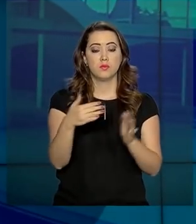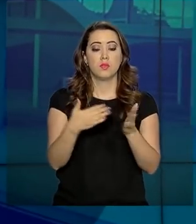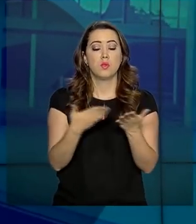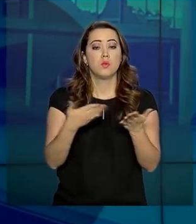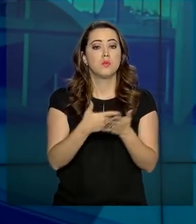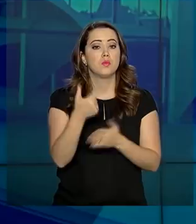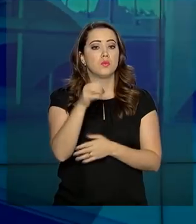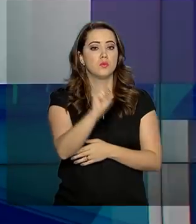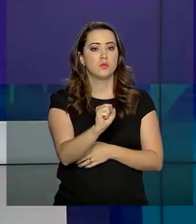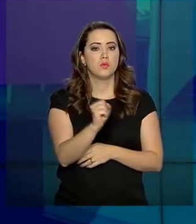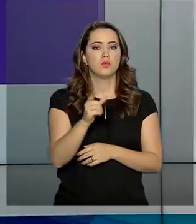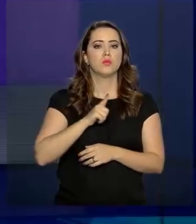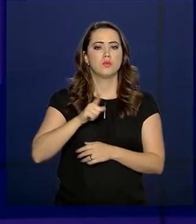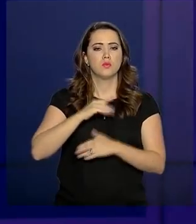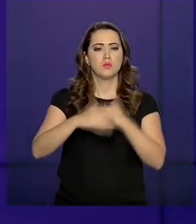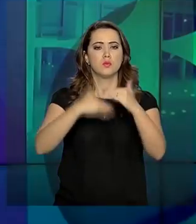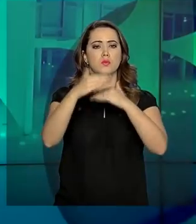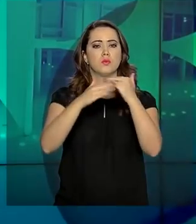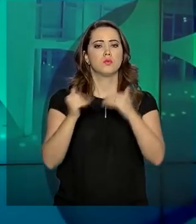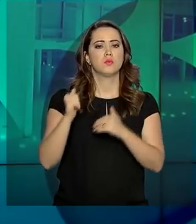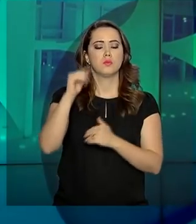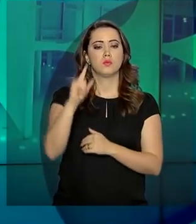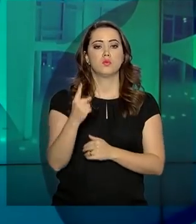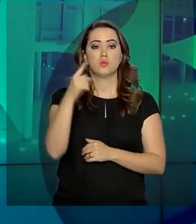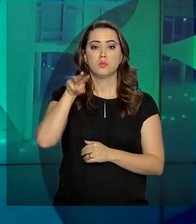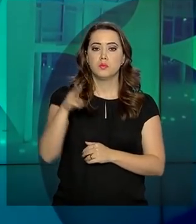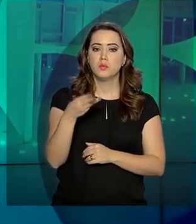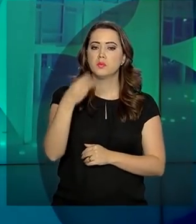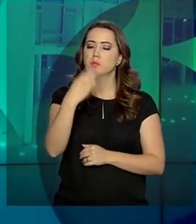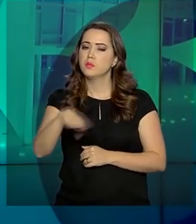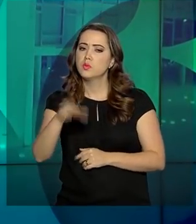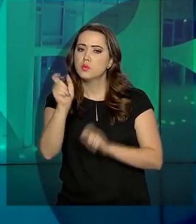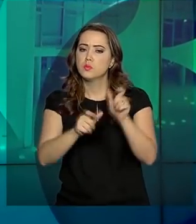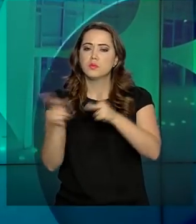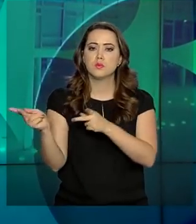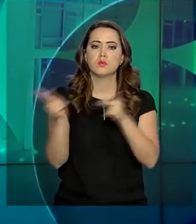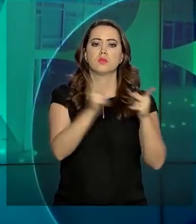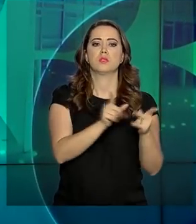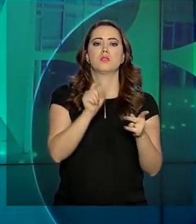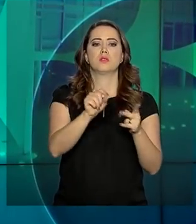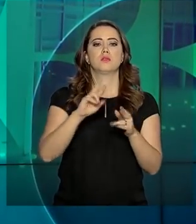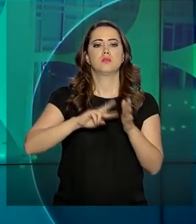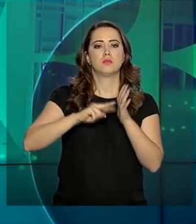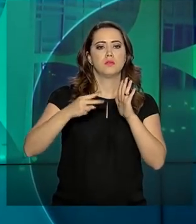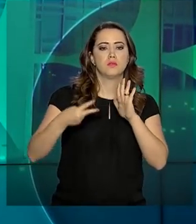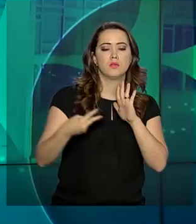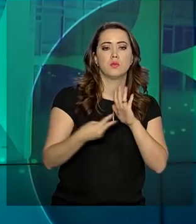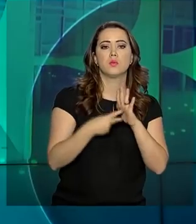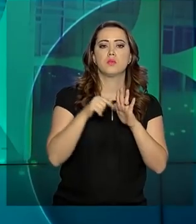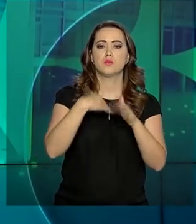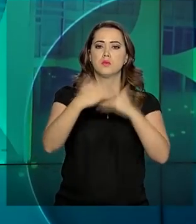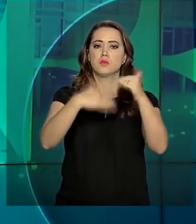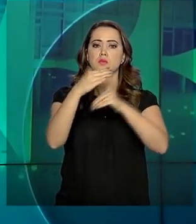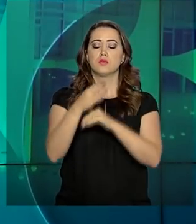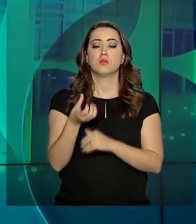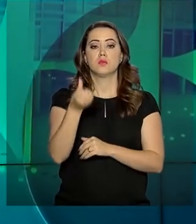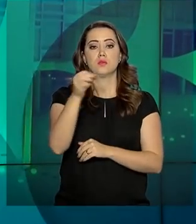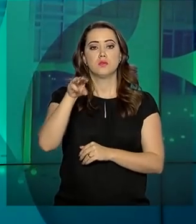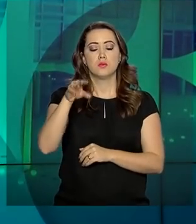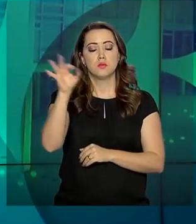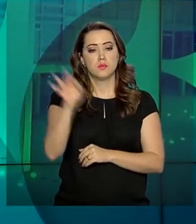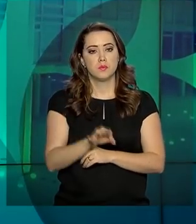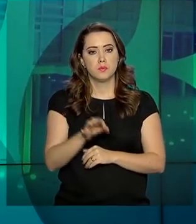2017 para 2018, houve um aumento de mais de 1,5 milhão de visitantes, o que representa crescimento de mais